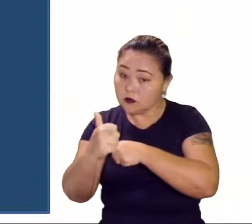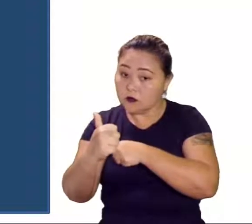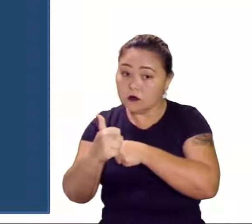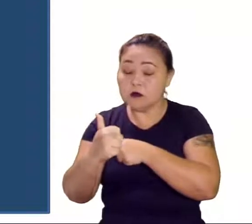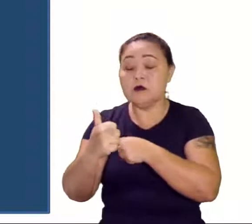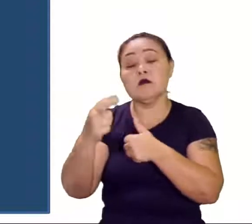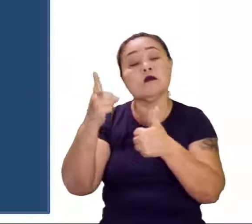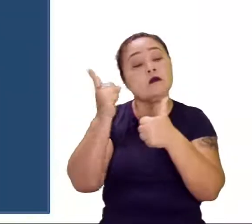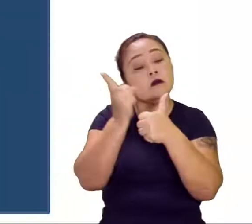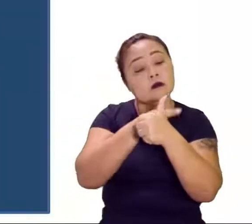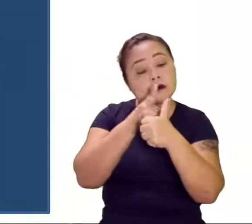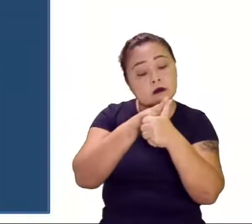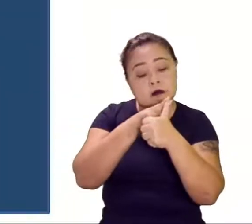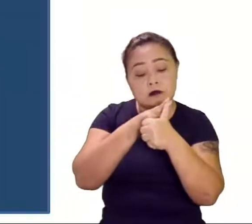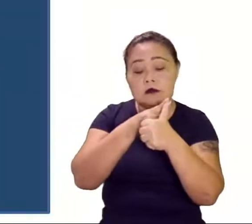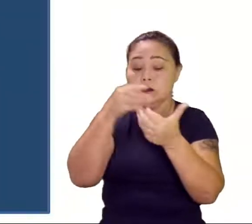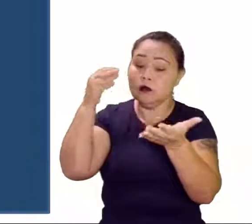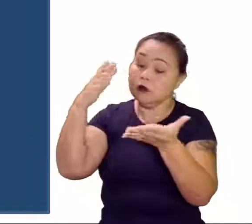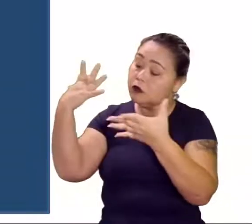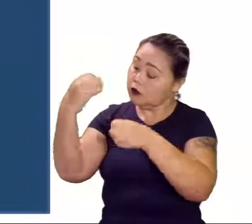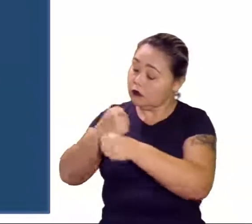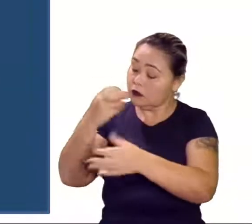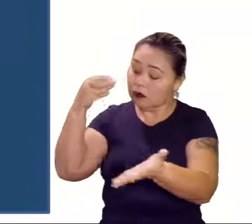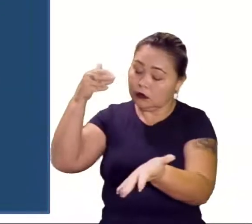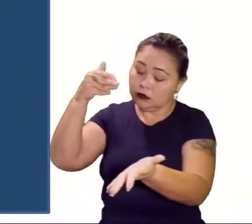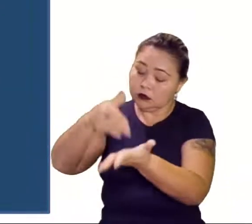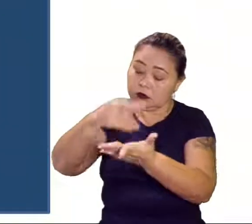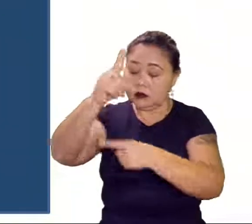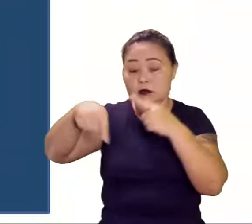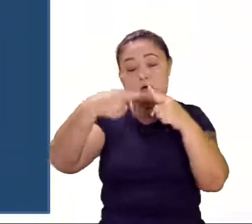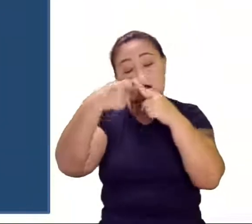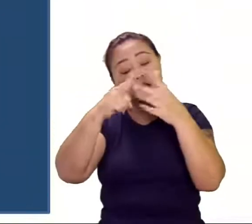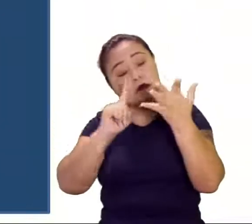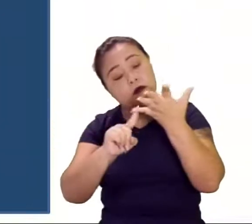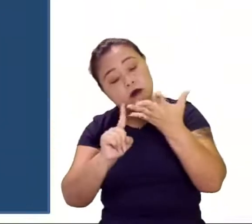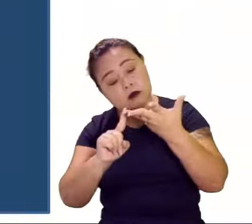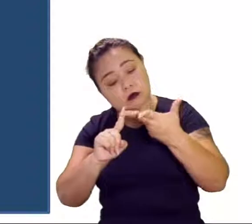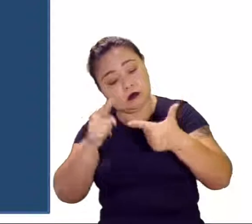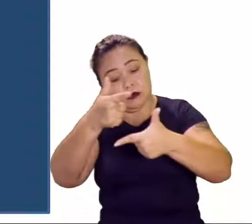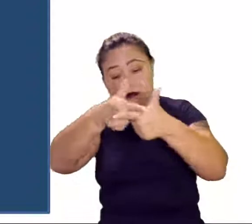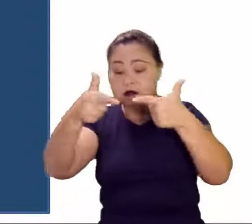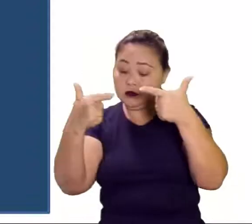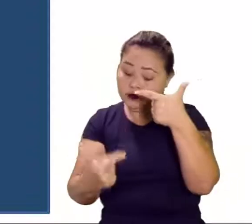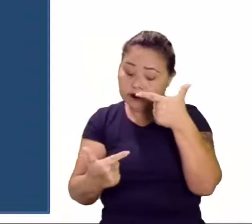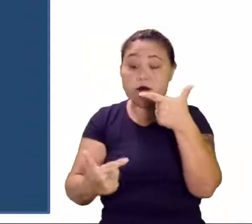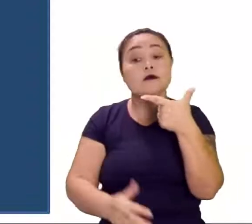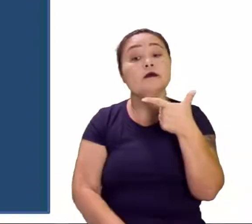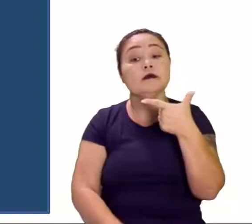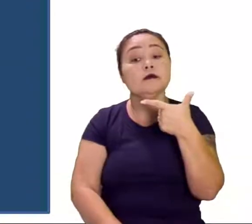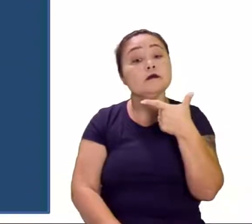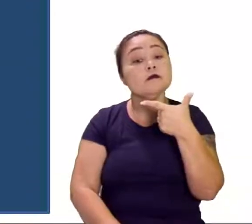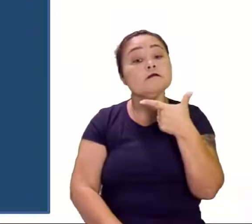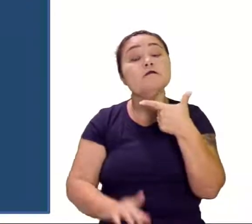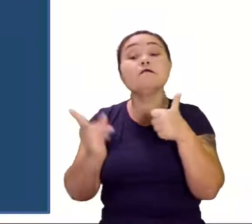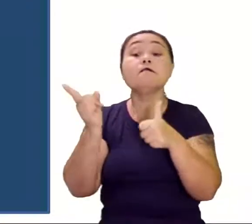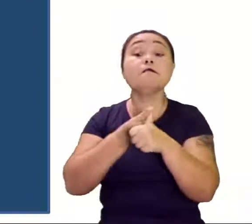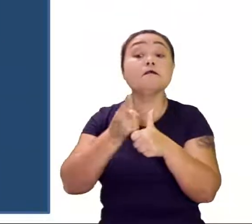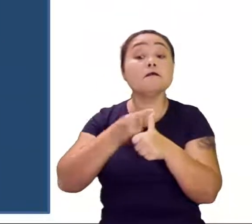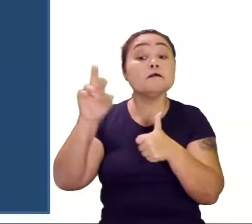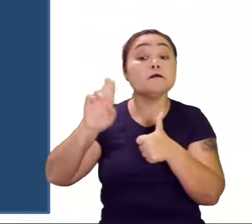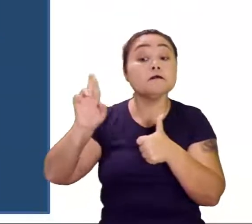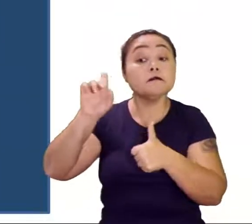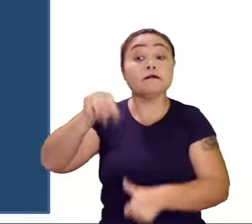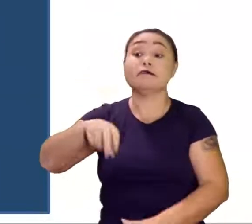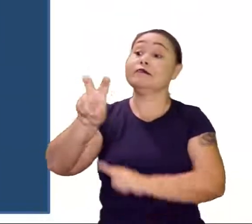O primeiro mais o último multiplicado pela quantidade dividido por 2. Quem é o primeiro?